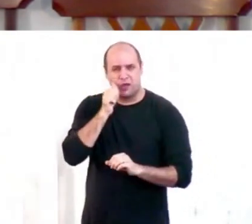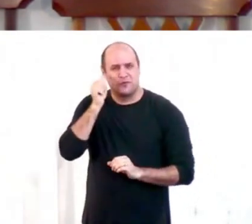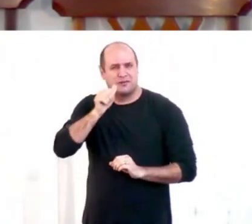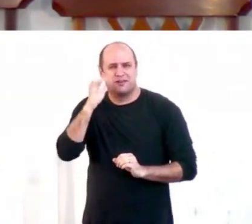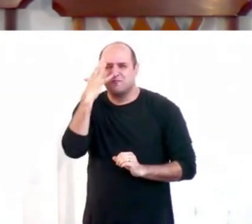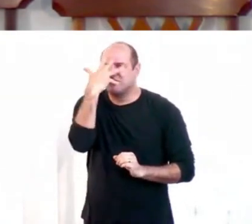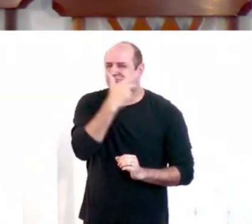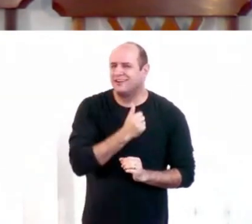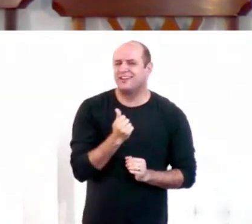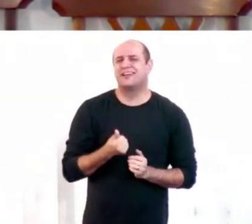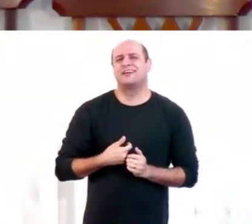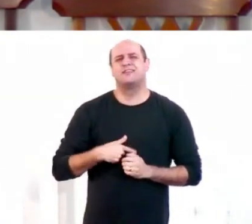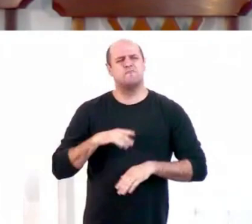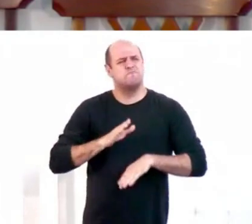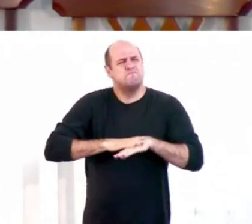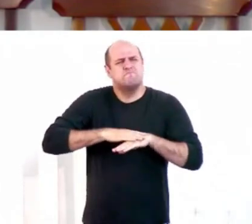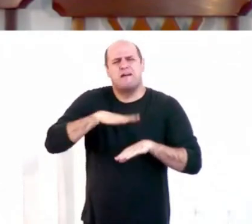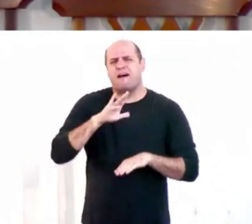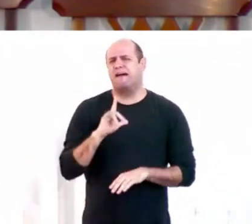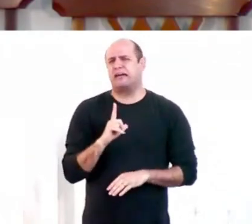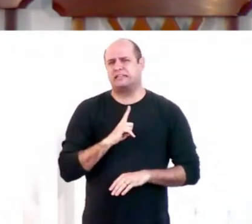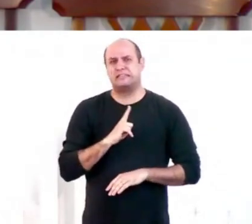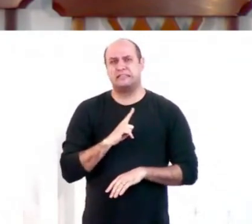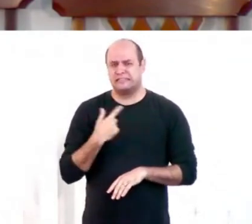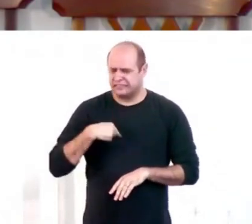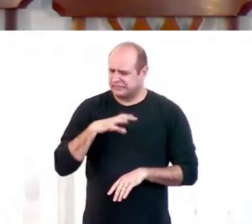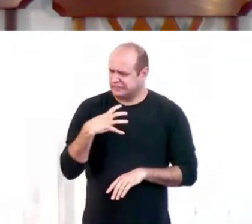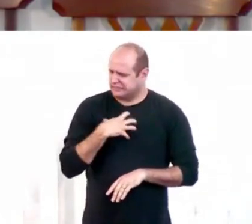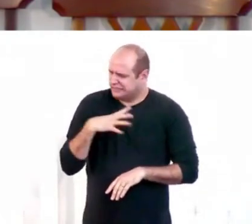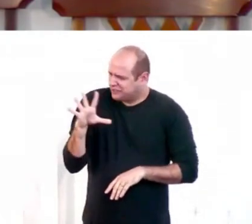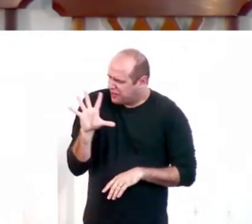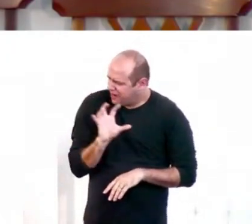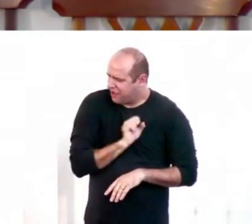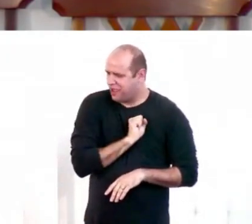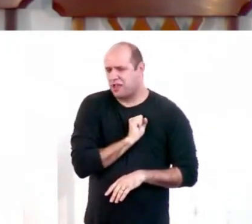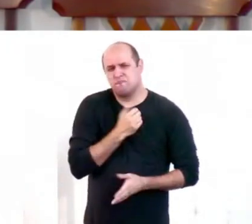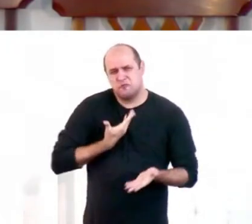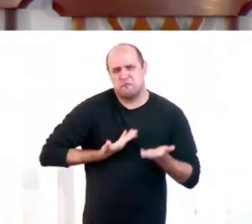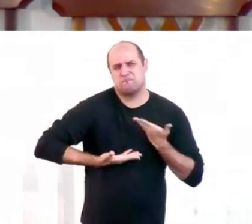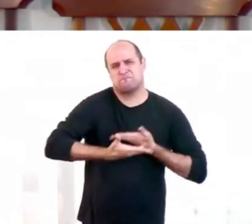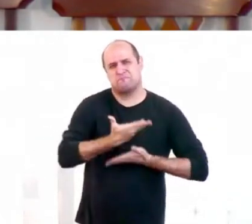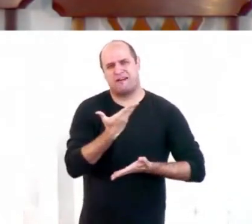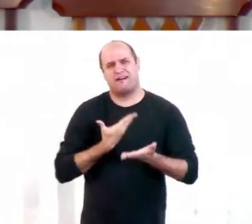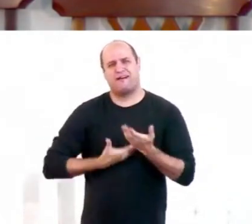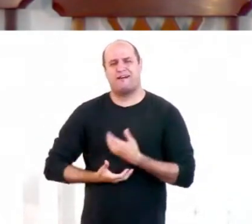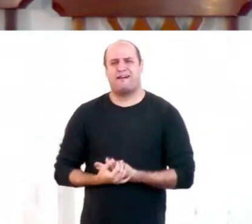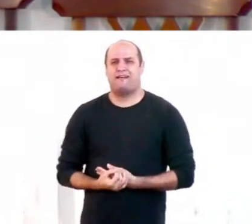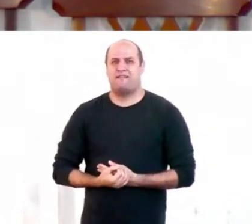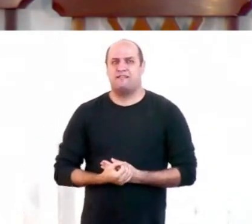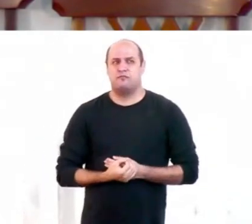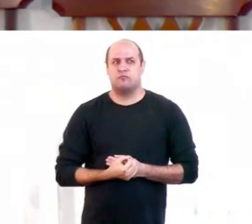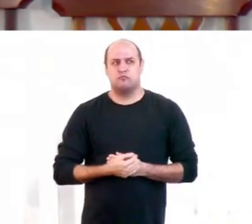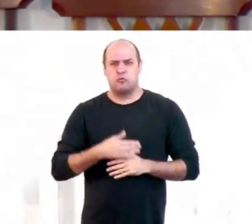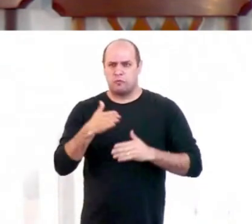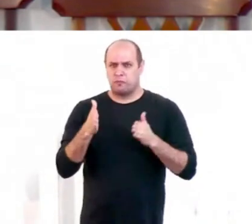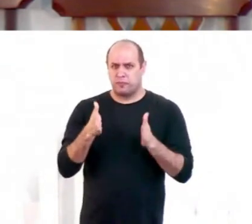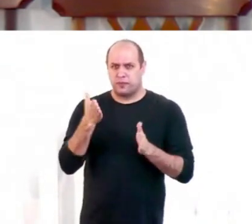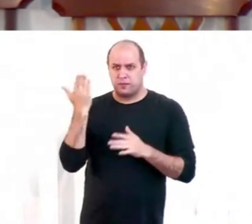mais do que isso é o carinho que a gente recebe dessa igreja. Tempos atrás, um